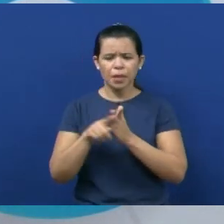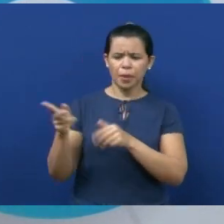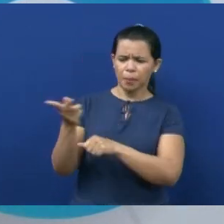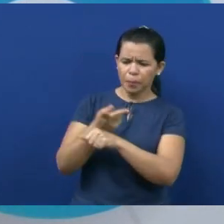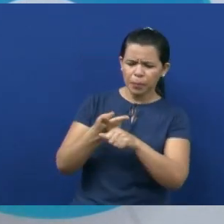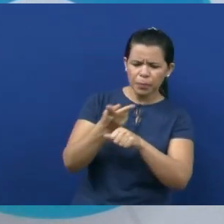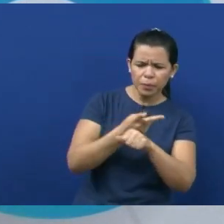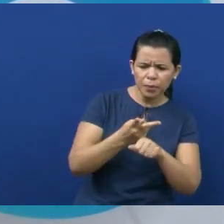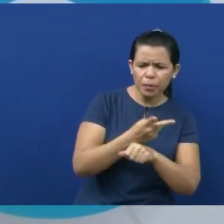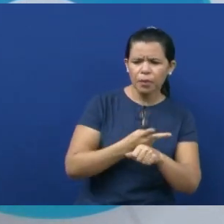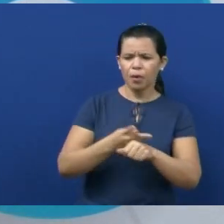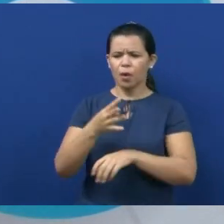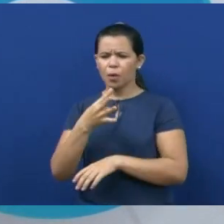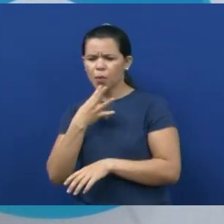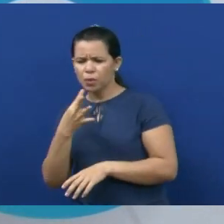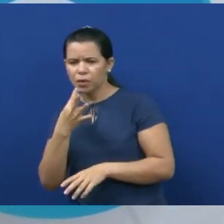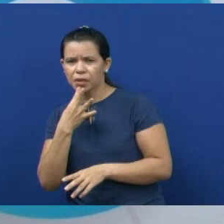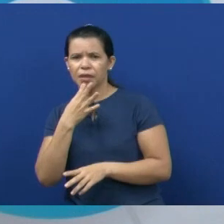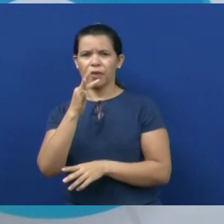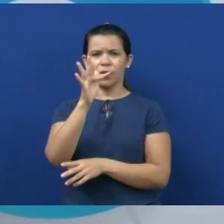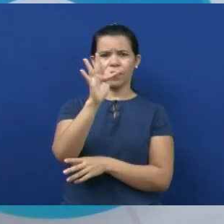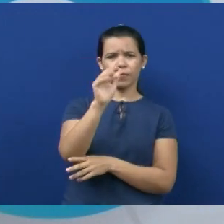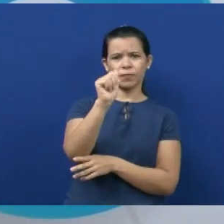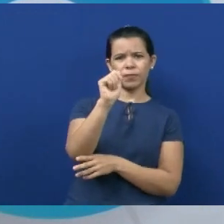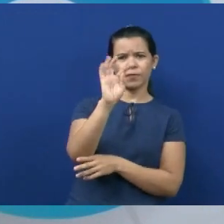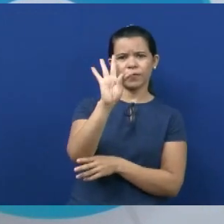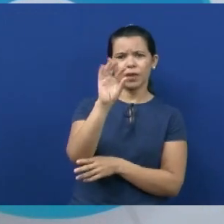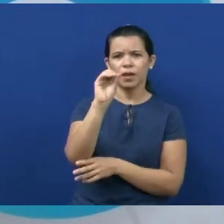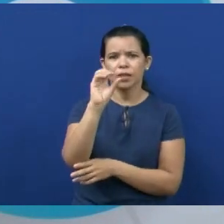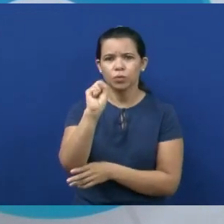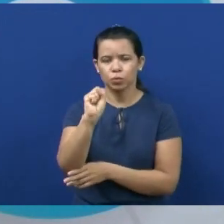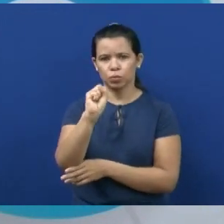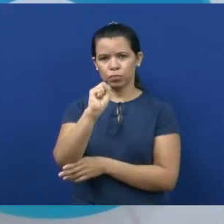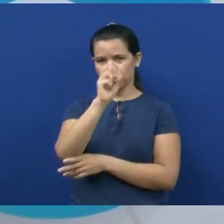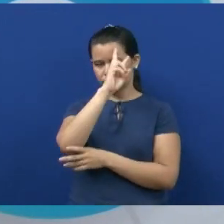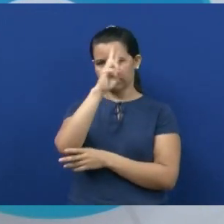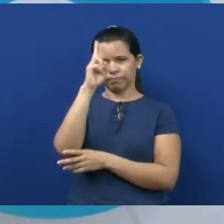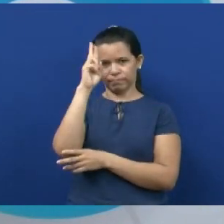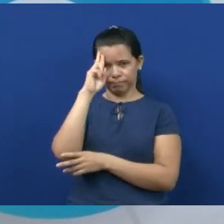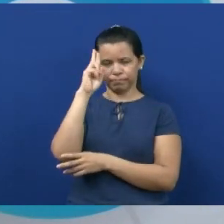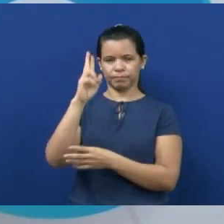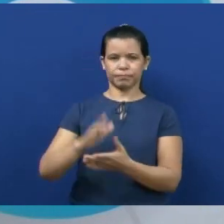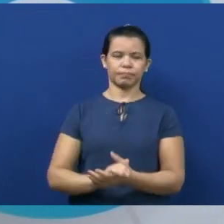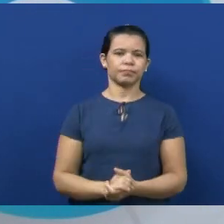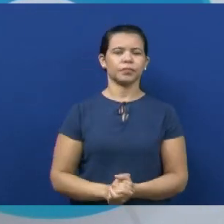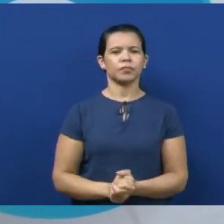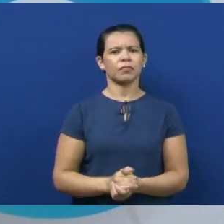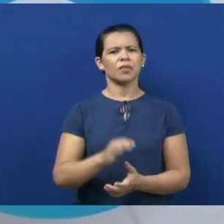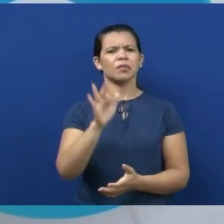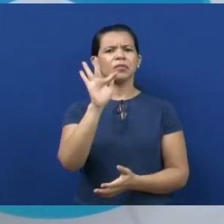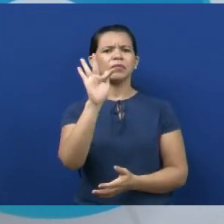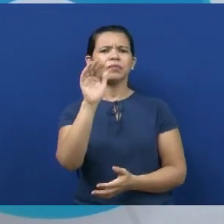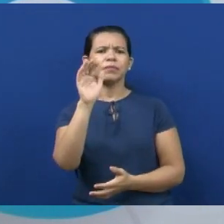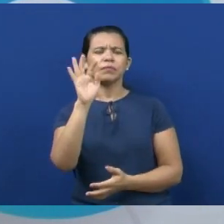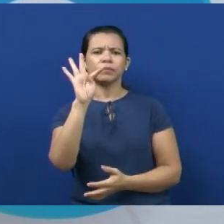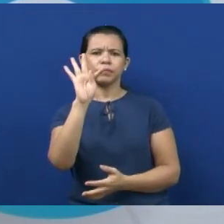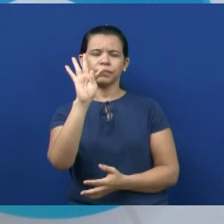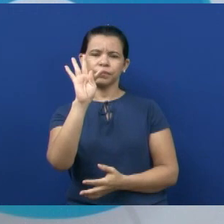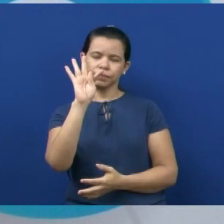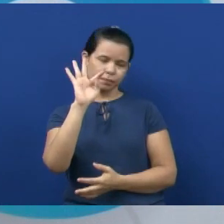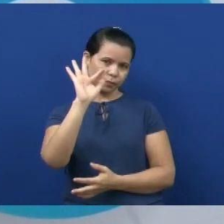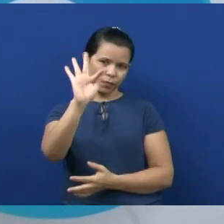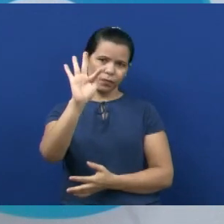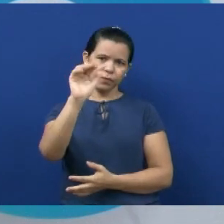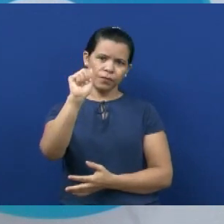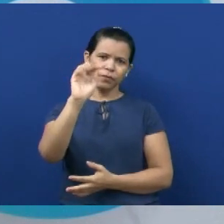ele busca fatos históricos, para fazer análises e pesquisas. O que são os fatos históricos dentro da